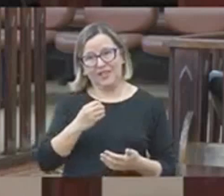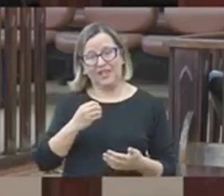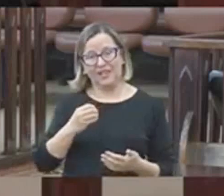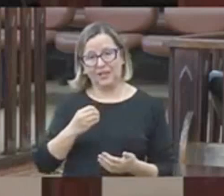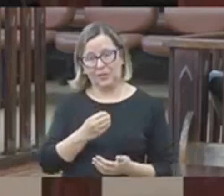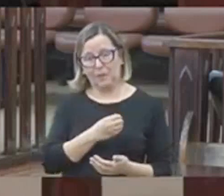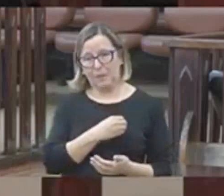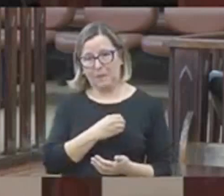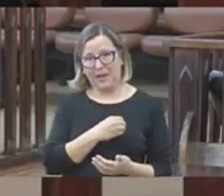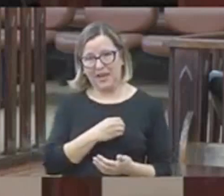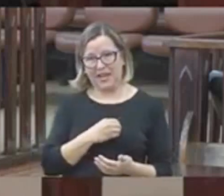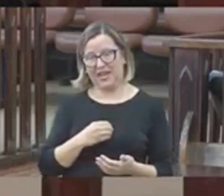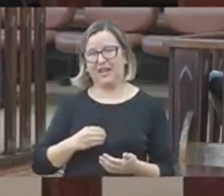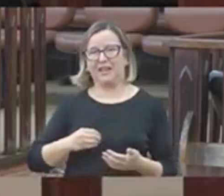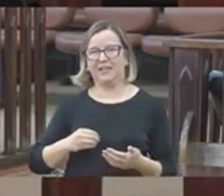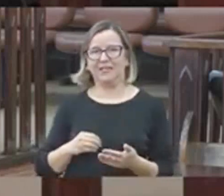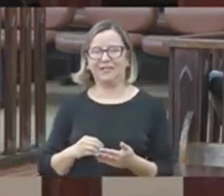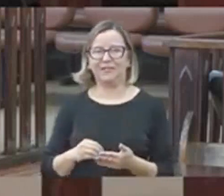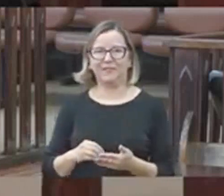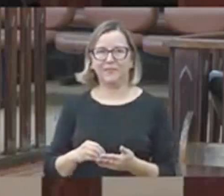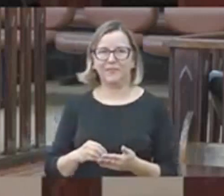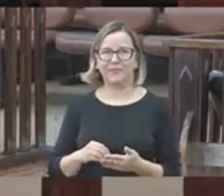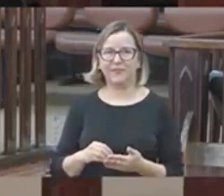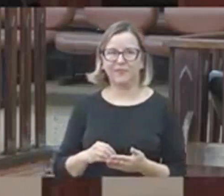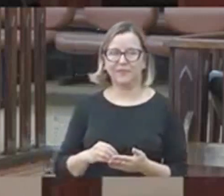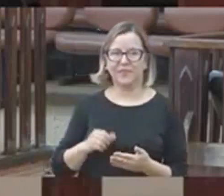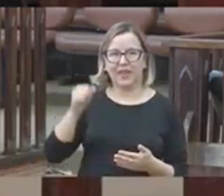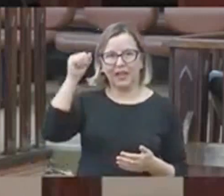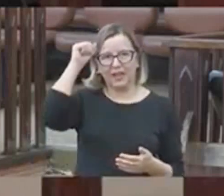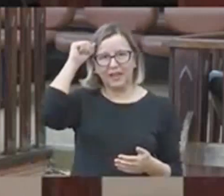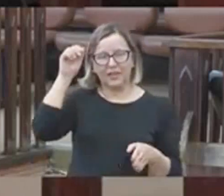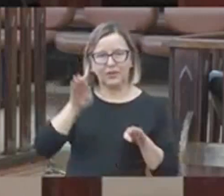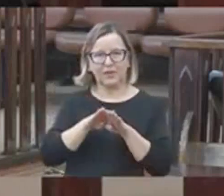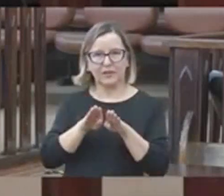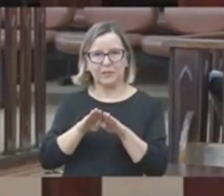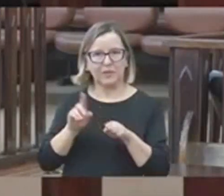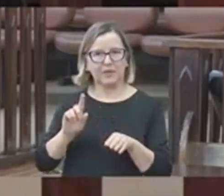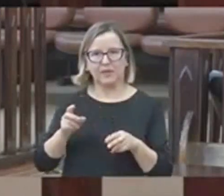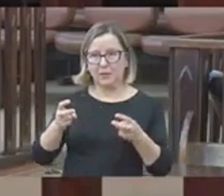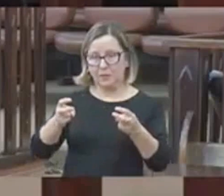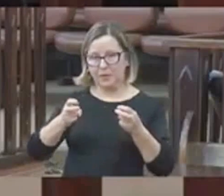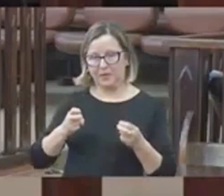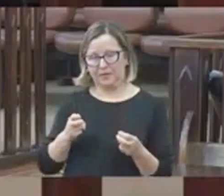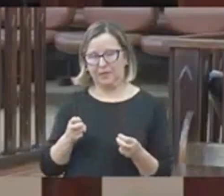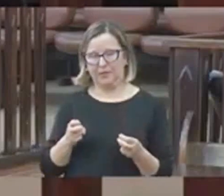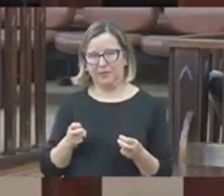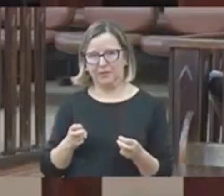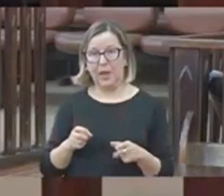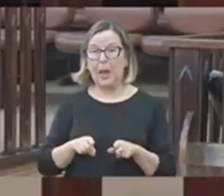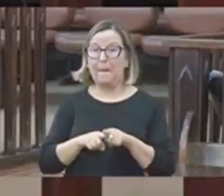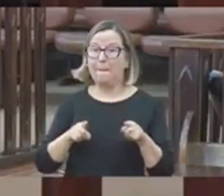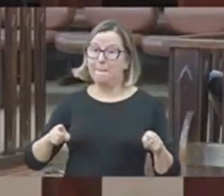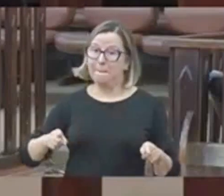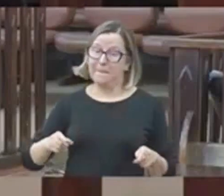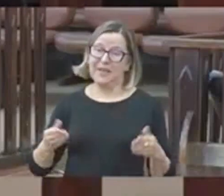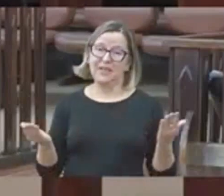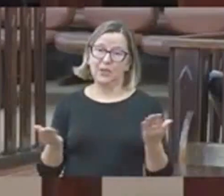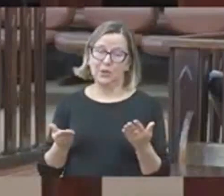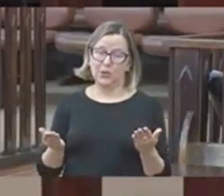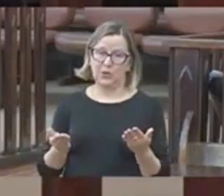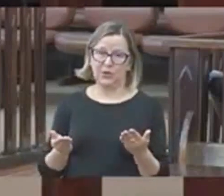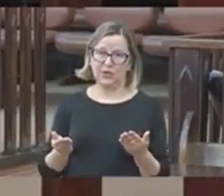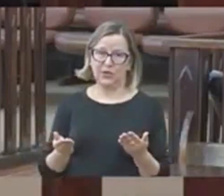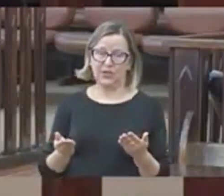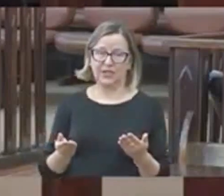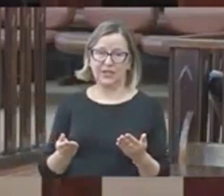haver consequência. Mas quando se dá conta da realidade, é possível ver que o barco vem